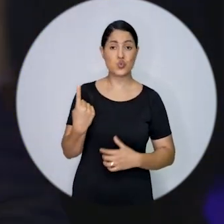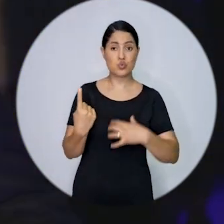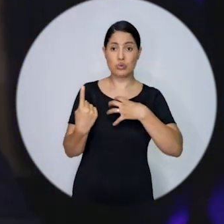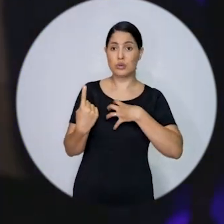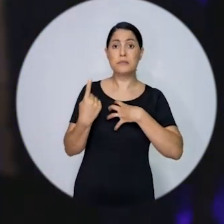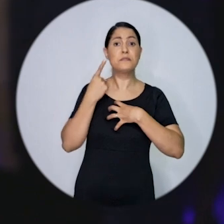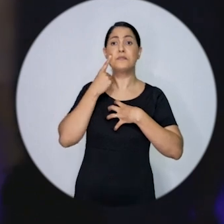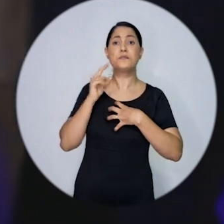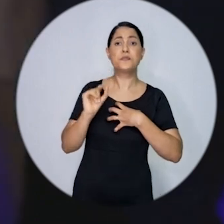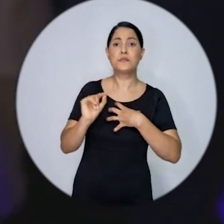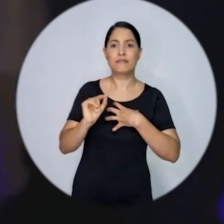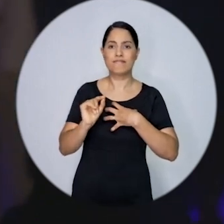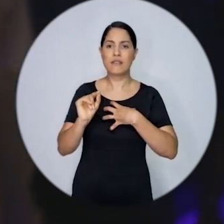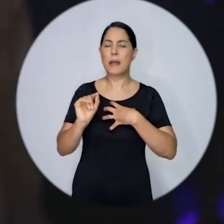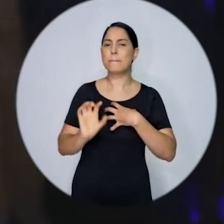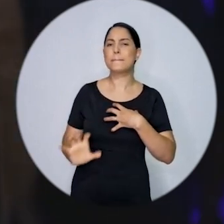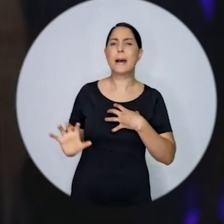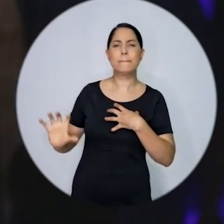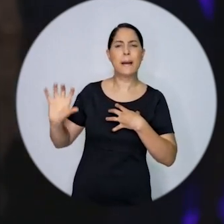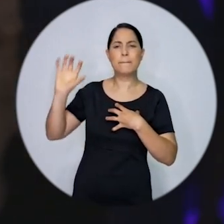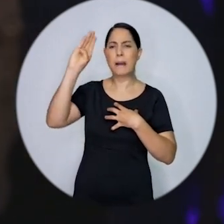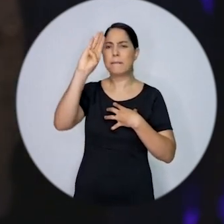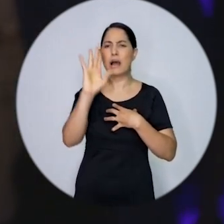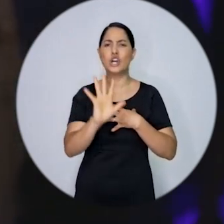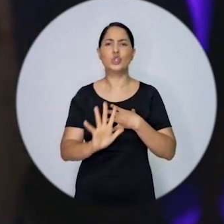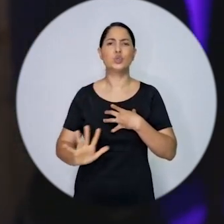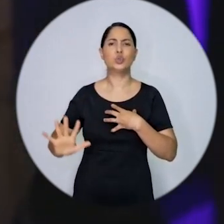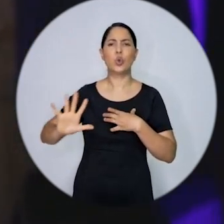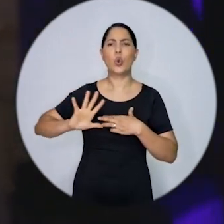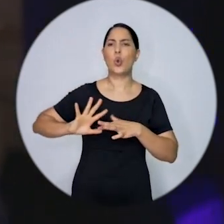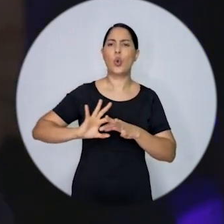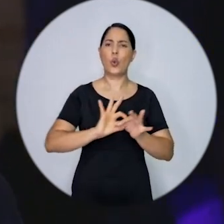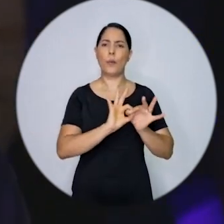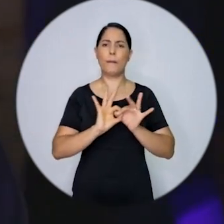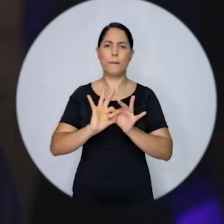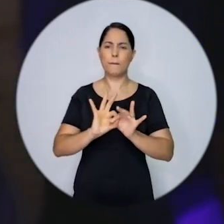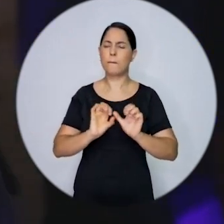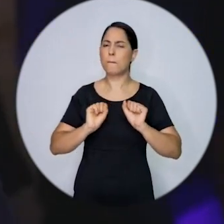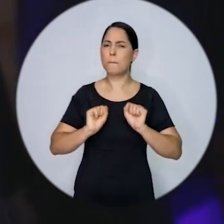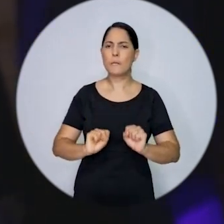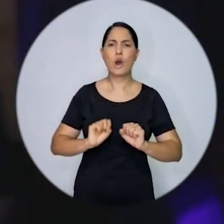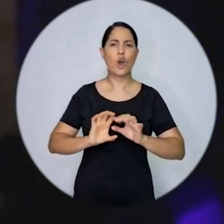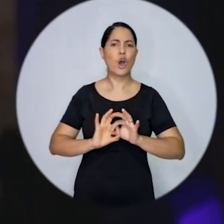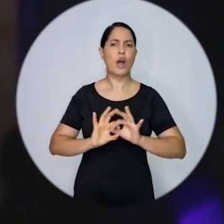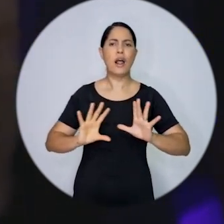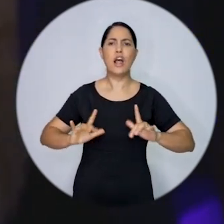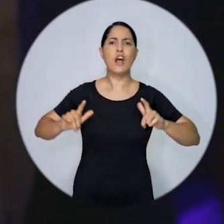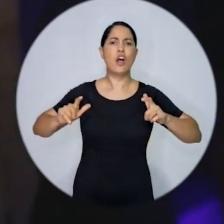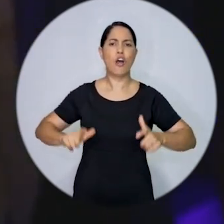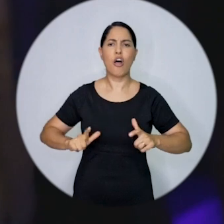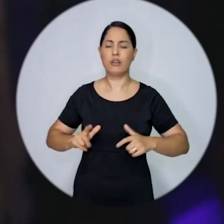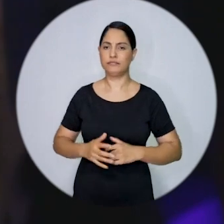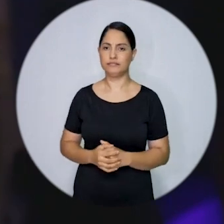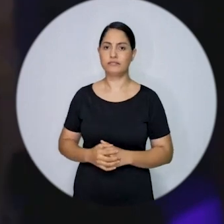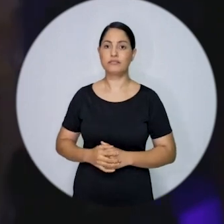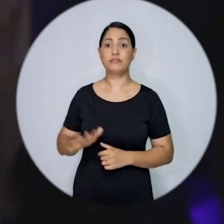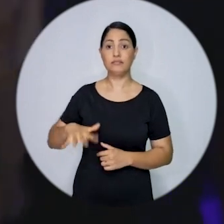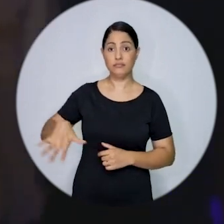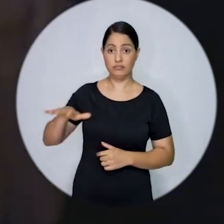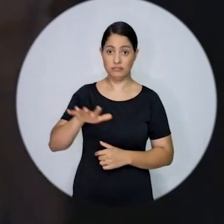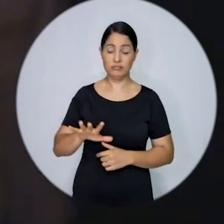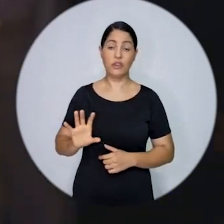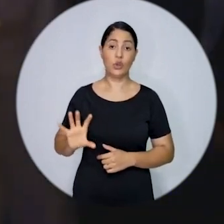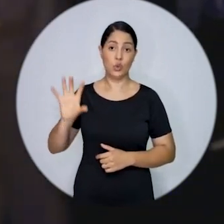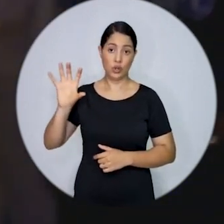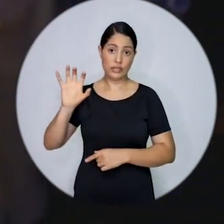congregar todas as seccionais, todas as subseções, seja conselho seccional, seja